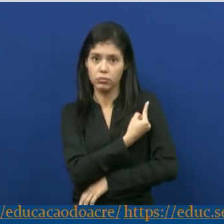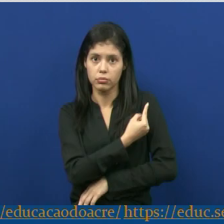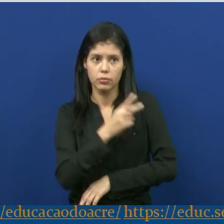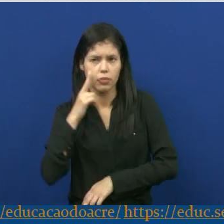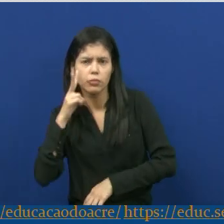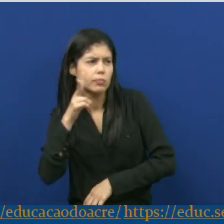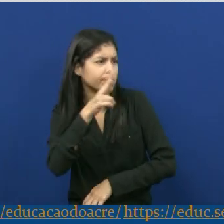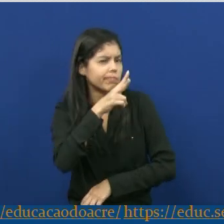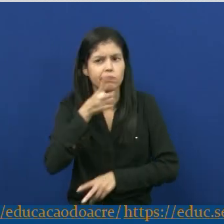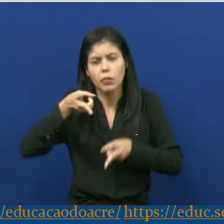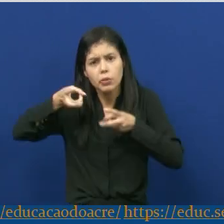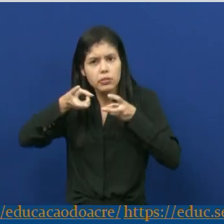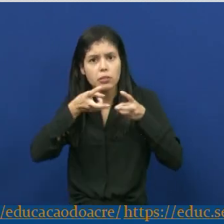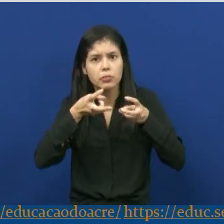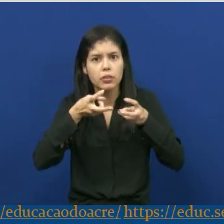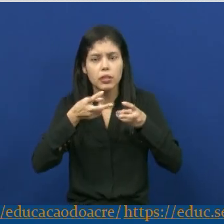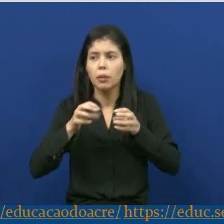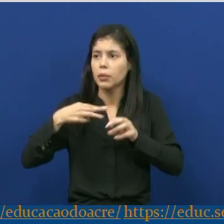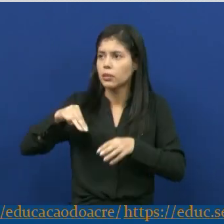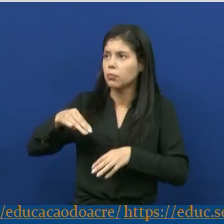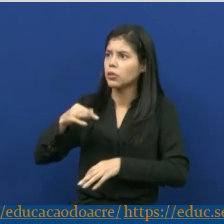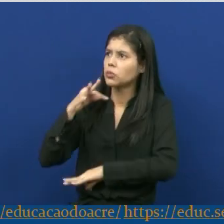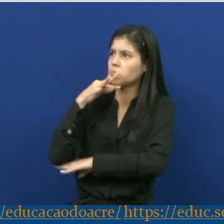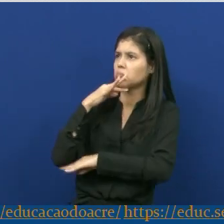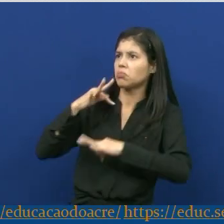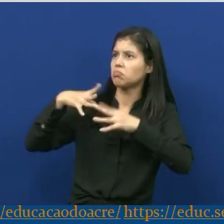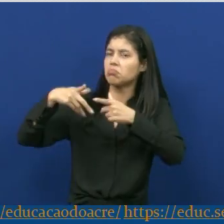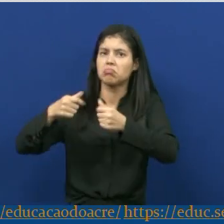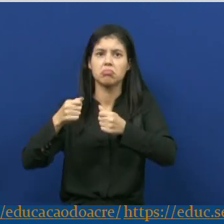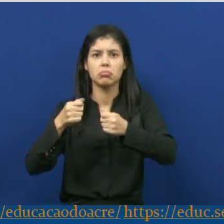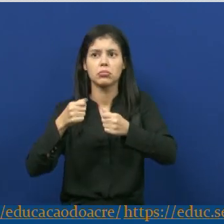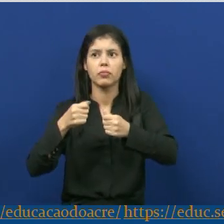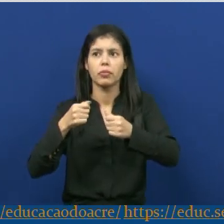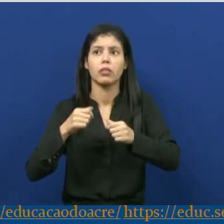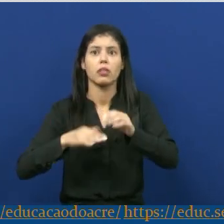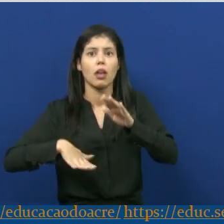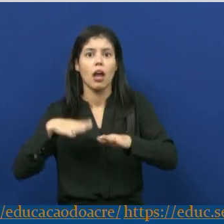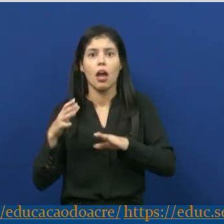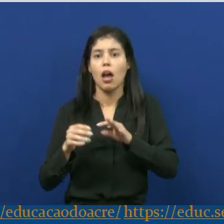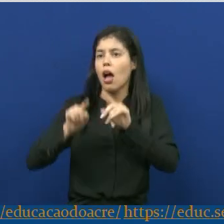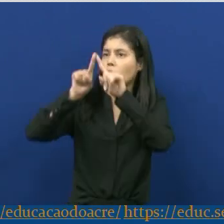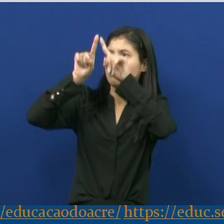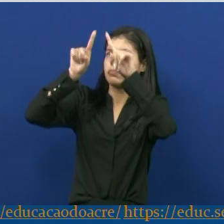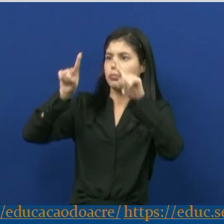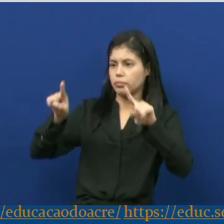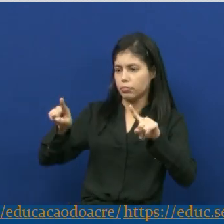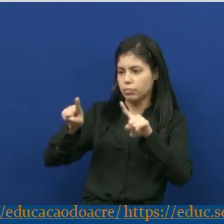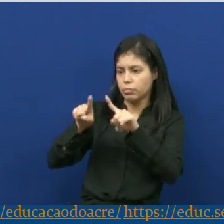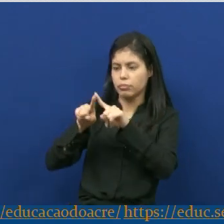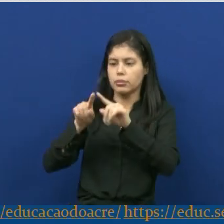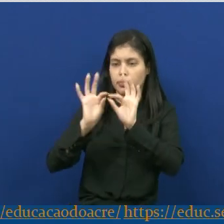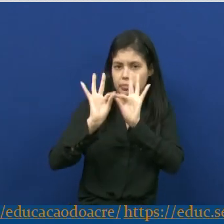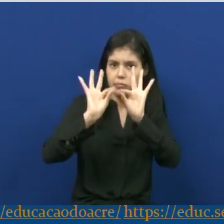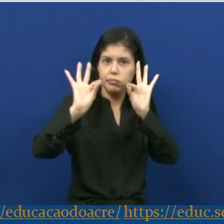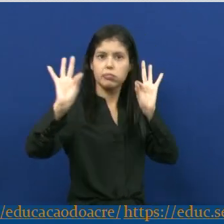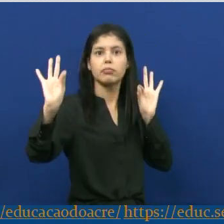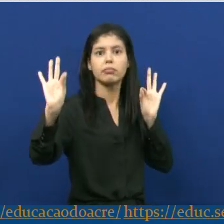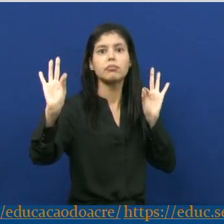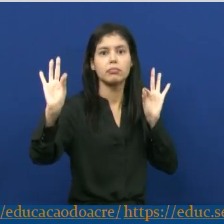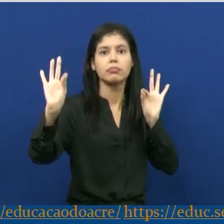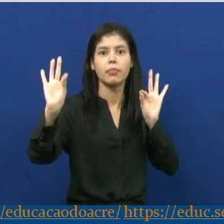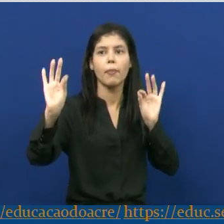podemos perceber sua presença nos contornos nas formas dos objetos as medidas de